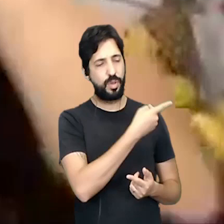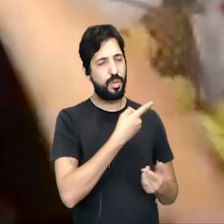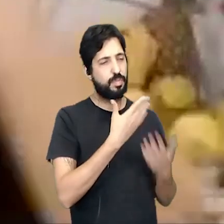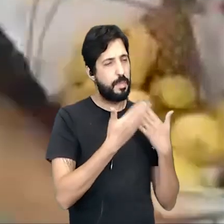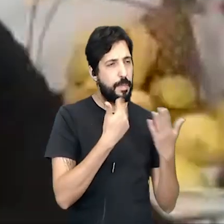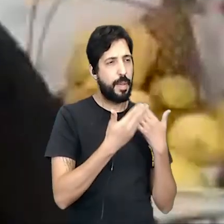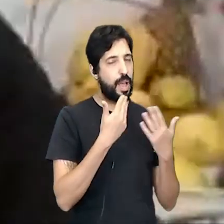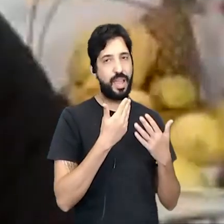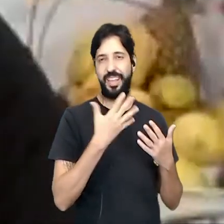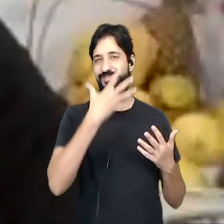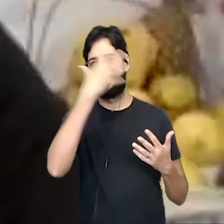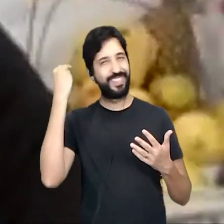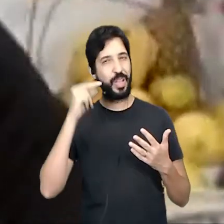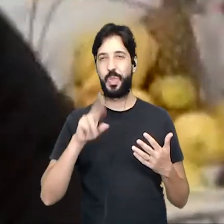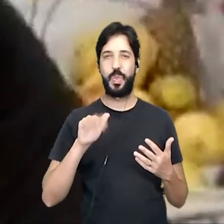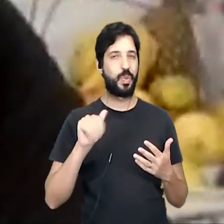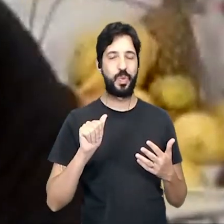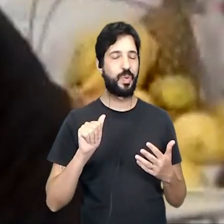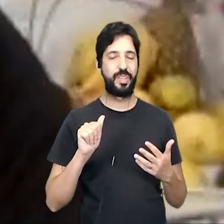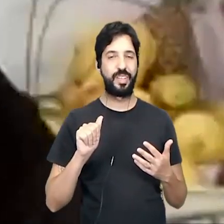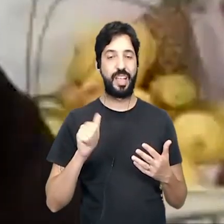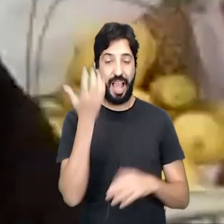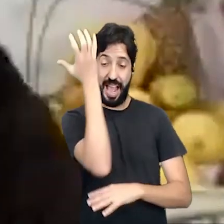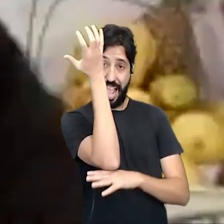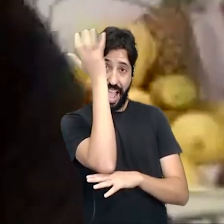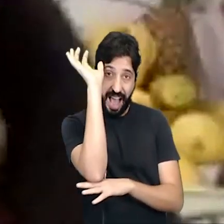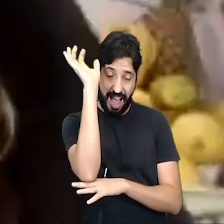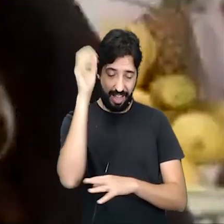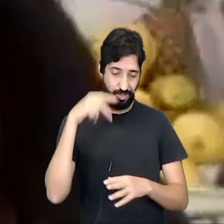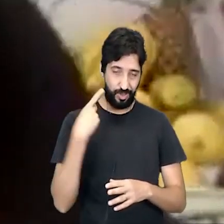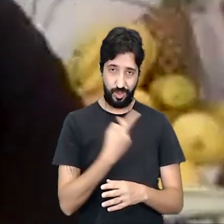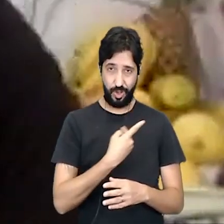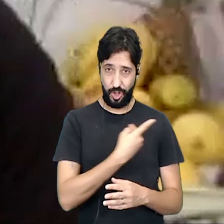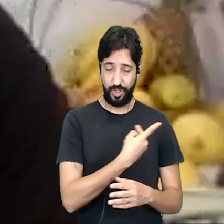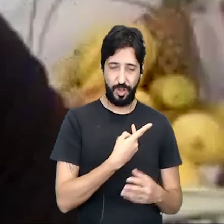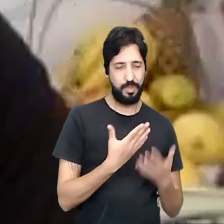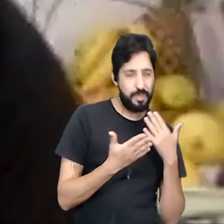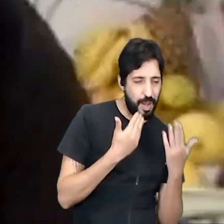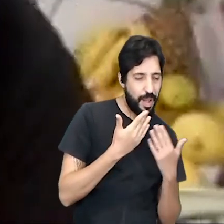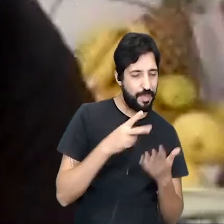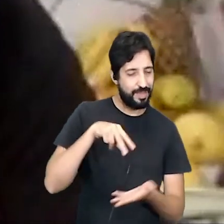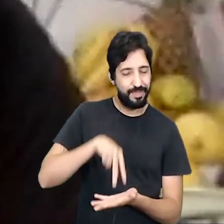Ailton, numa conversa, a gente no pé nunca vou esquecer dessa conversa, a gente no pé da árvore, do lado da